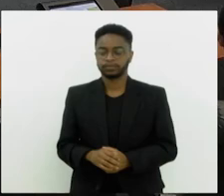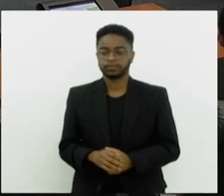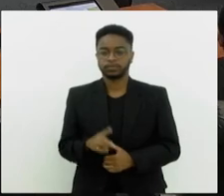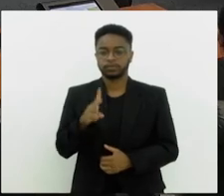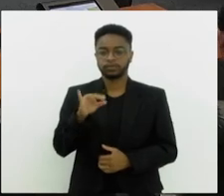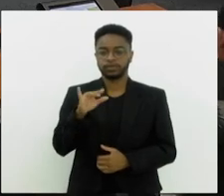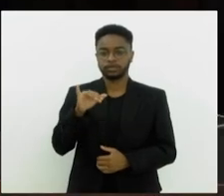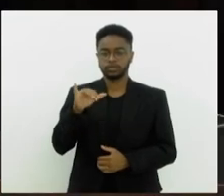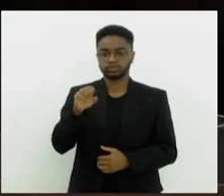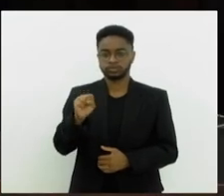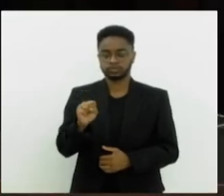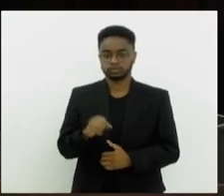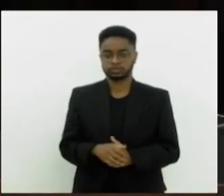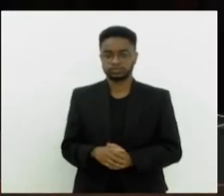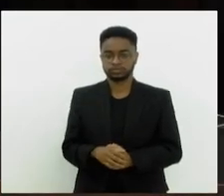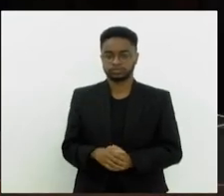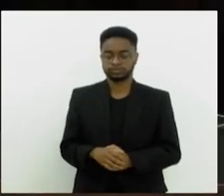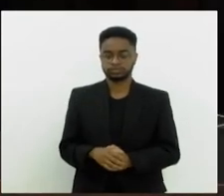Vinícius Gozulino.